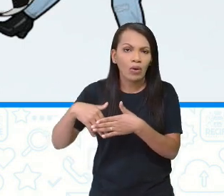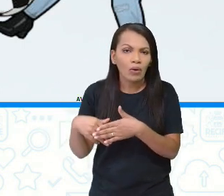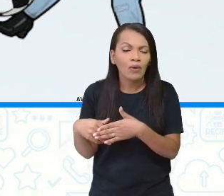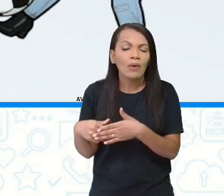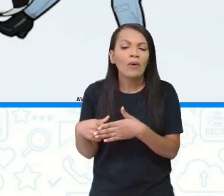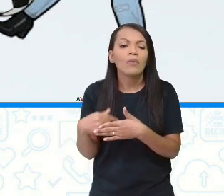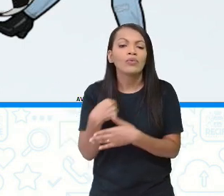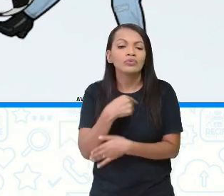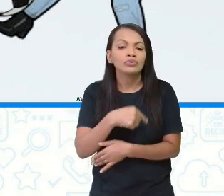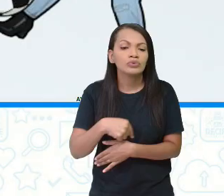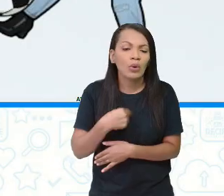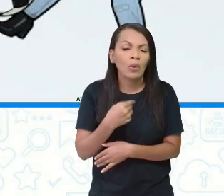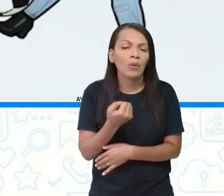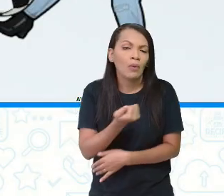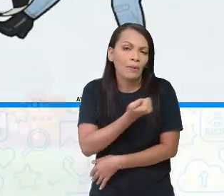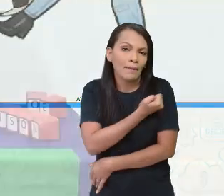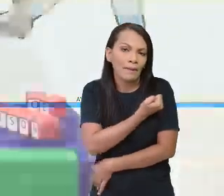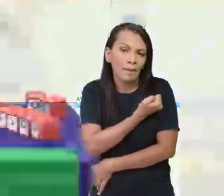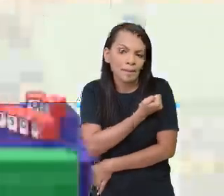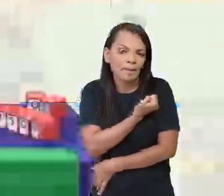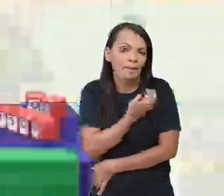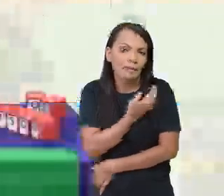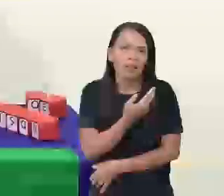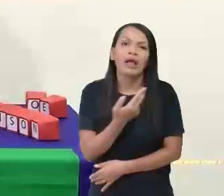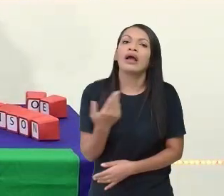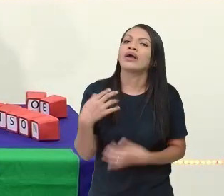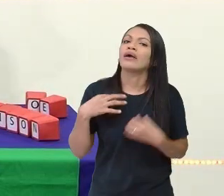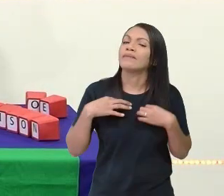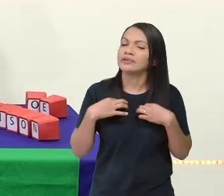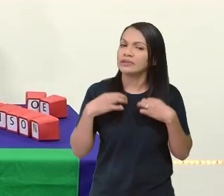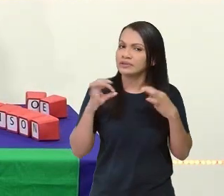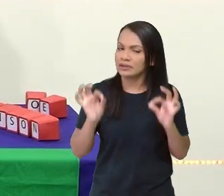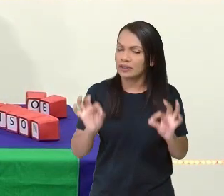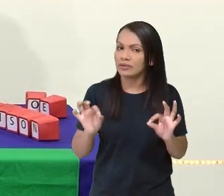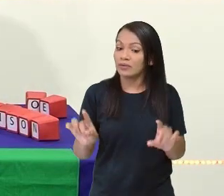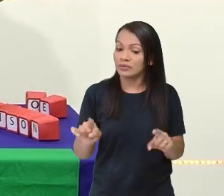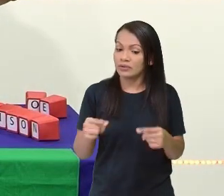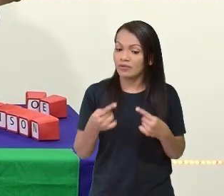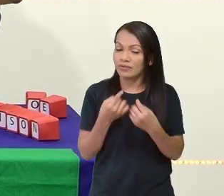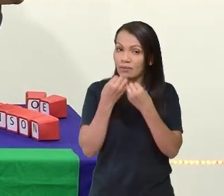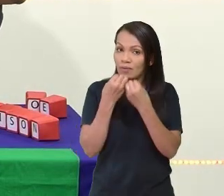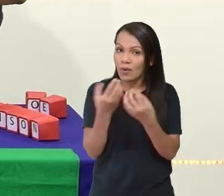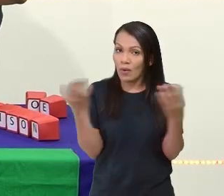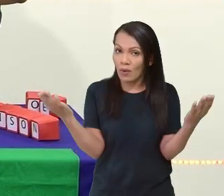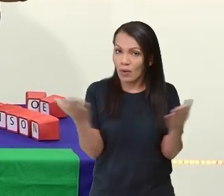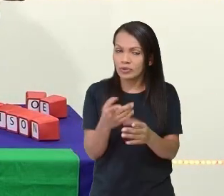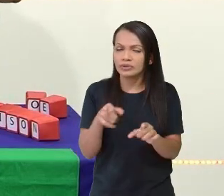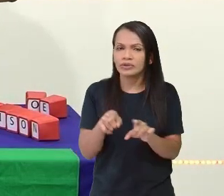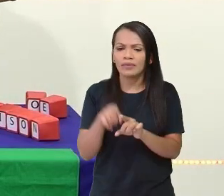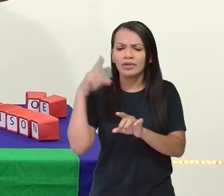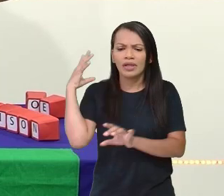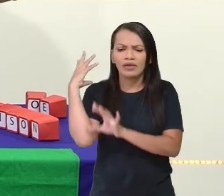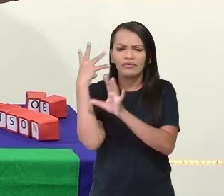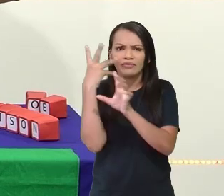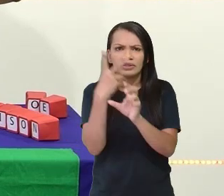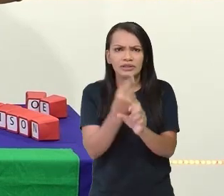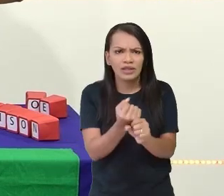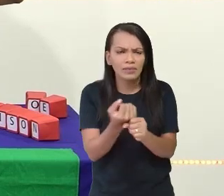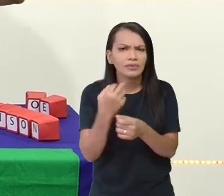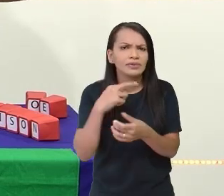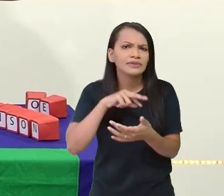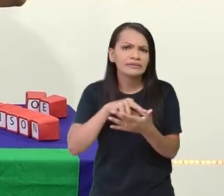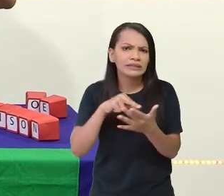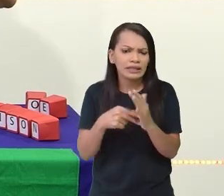e tentar identificar o nome, ler o nome, não é isso? Olha aí, um desafio bom hoje, tá certo? E revisamos o significado da